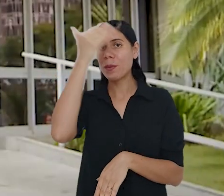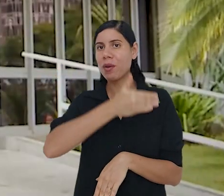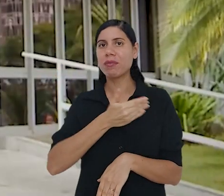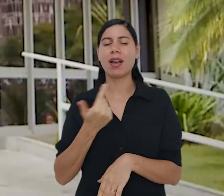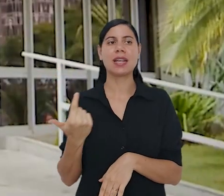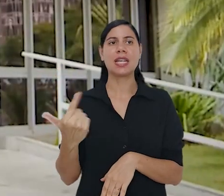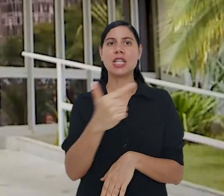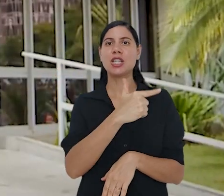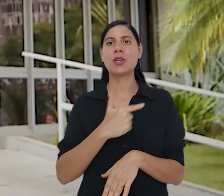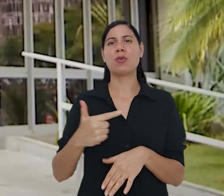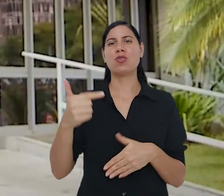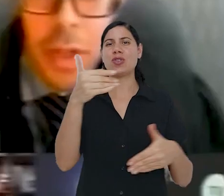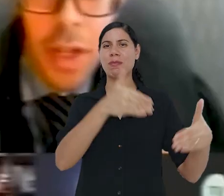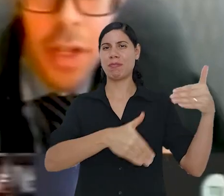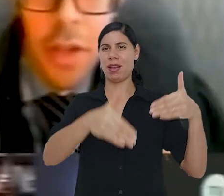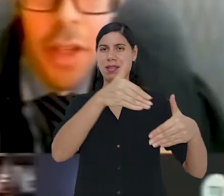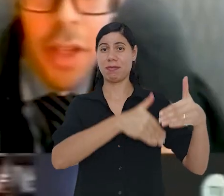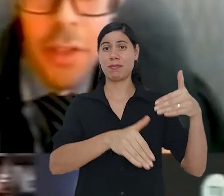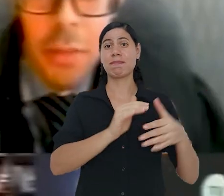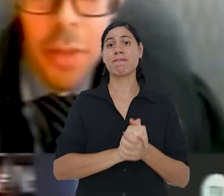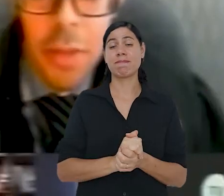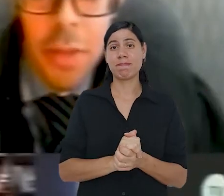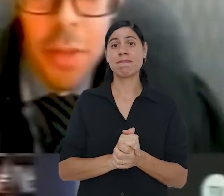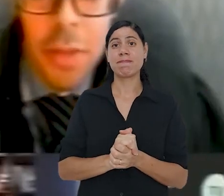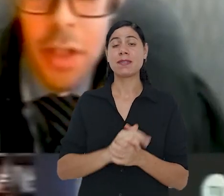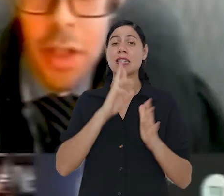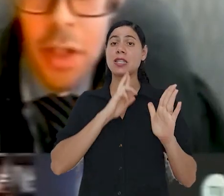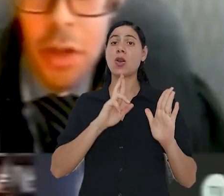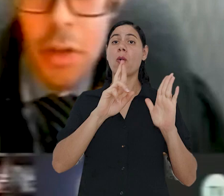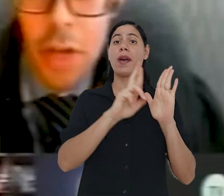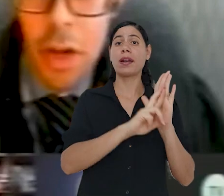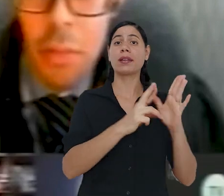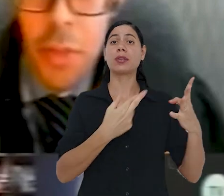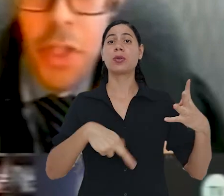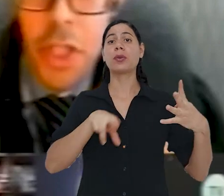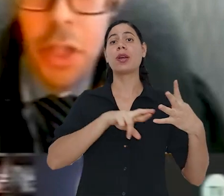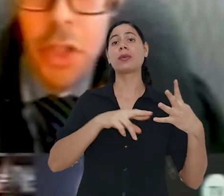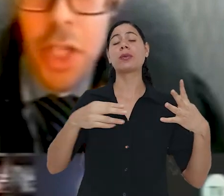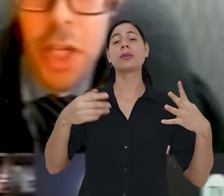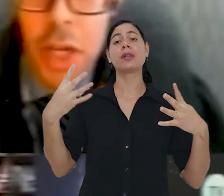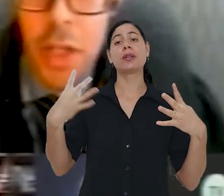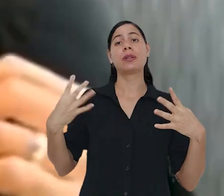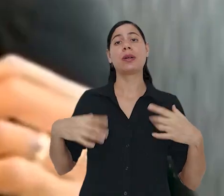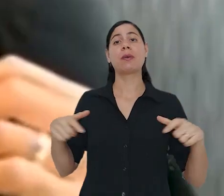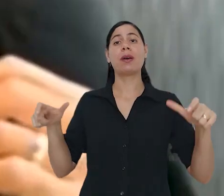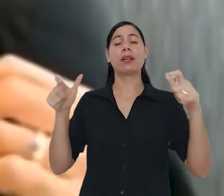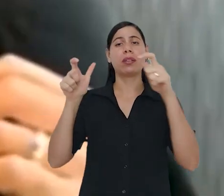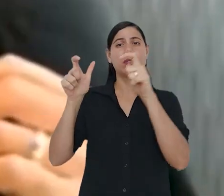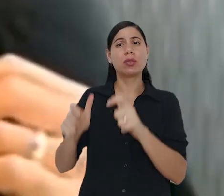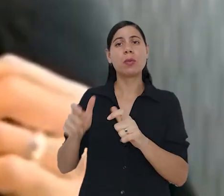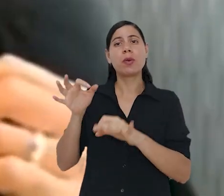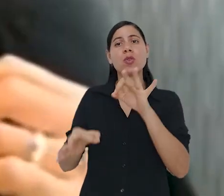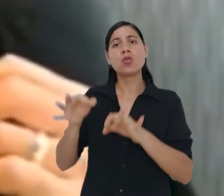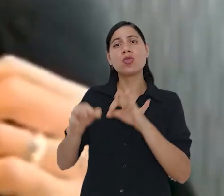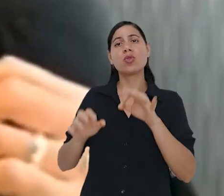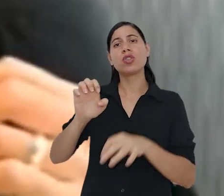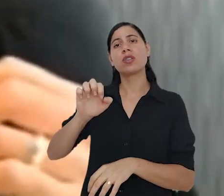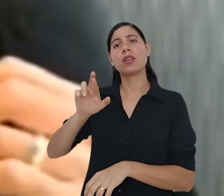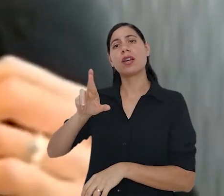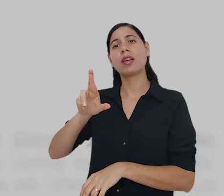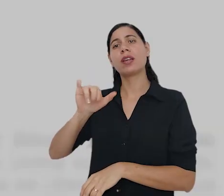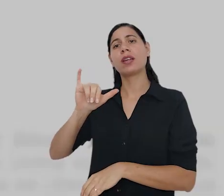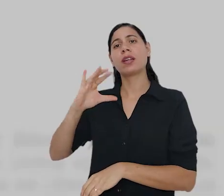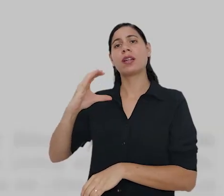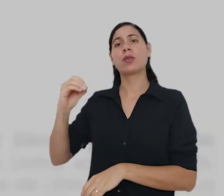tiveram envolvimento com o caso. Segundo o relator do recurso na quarta turma, juiz convocado Érico Rodrigo Freitas